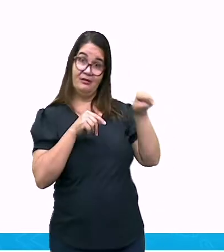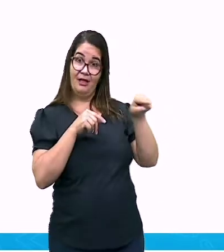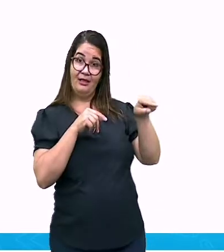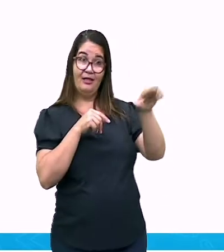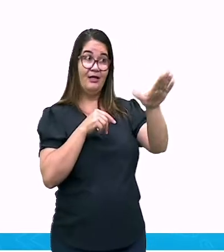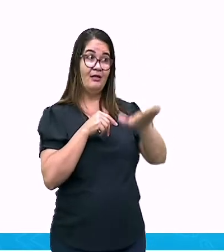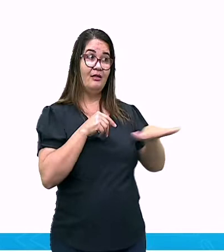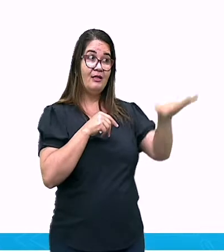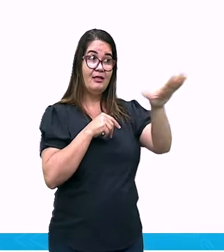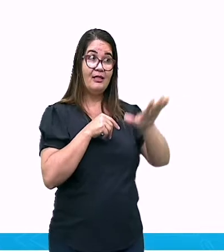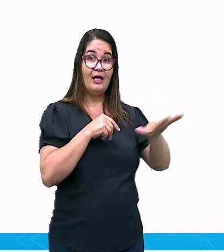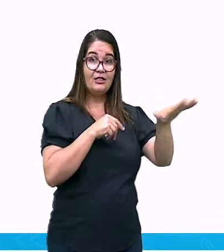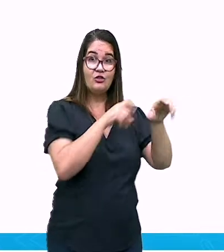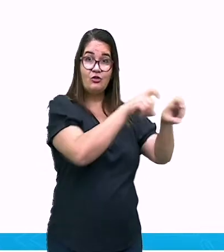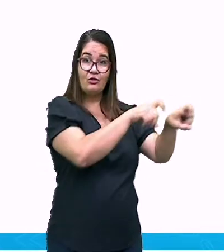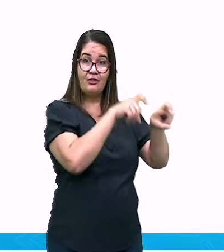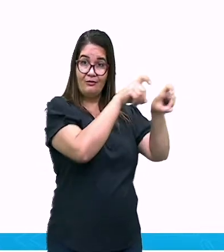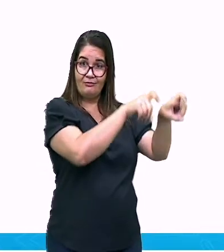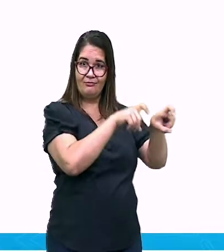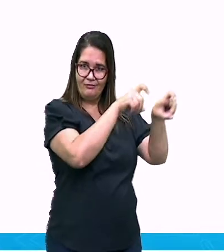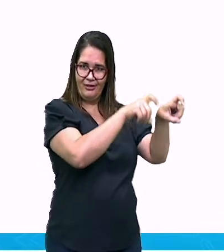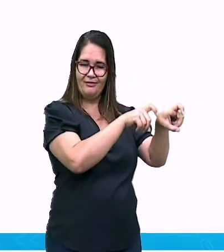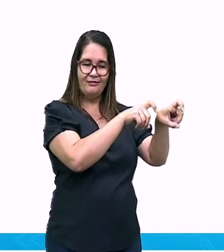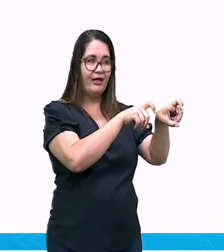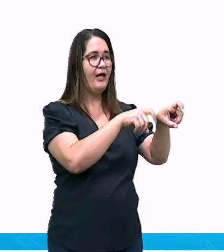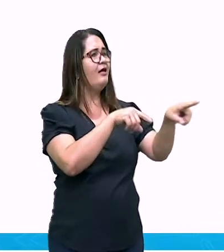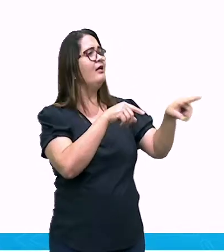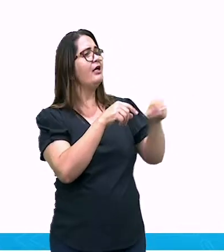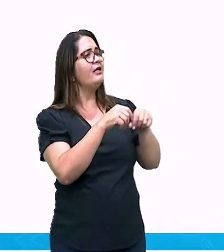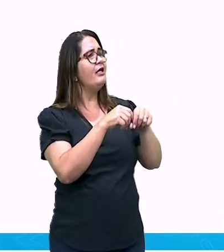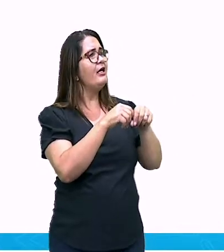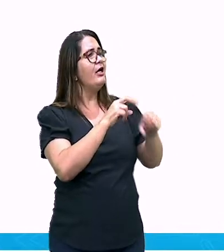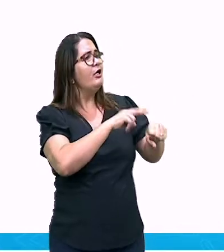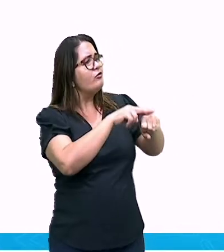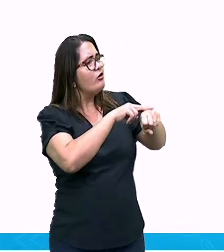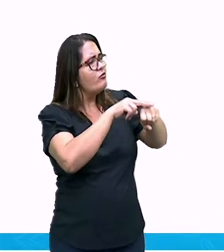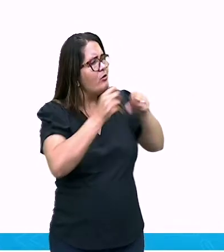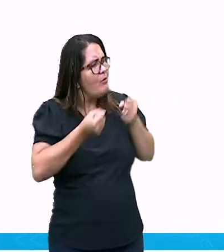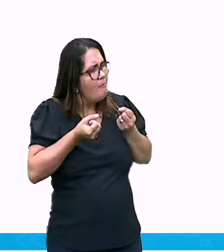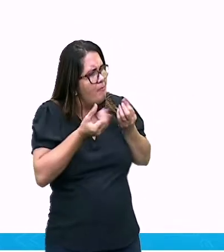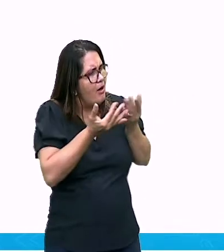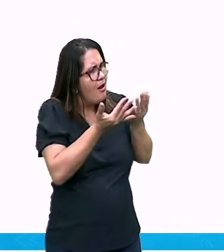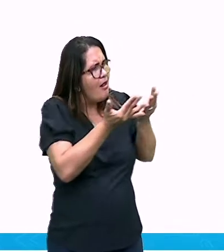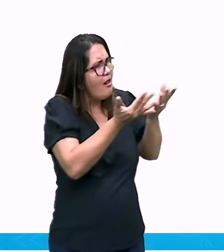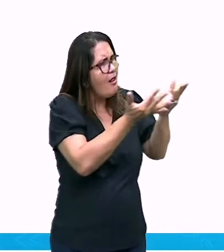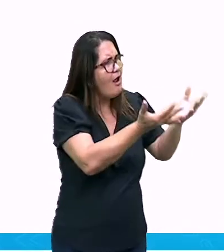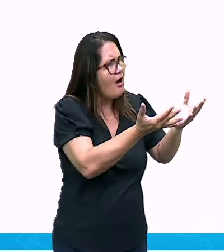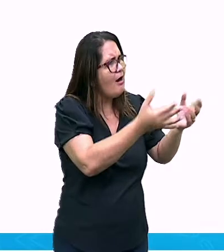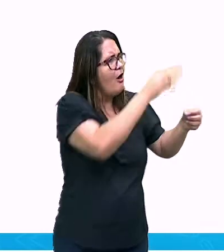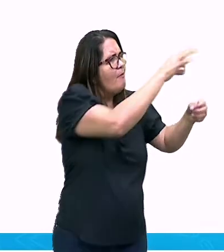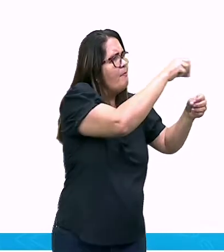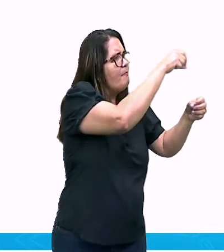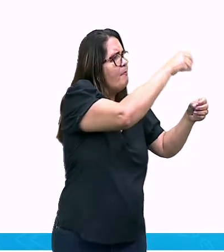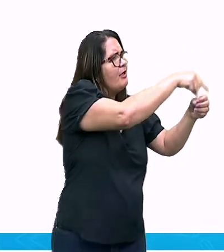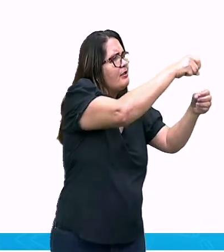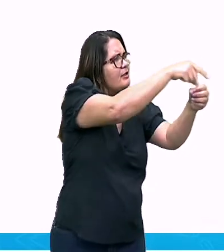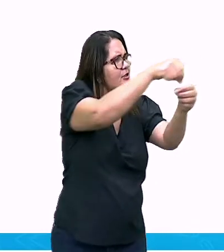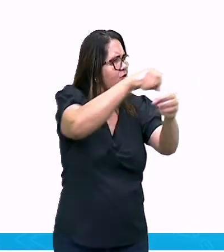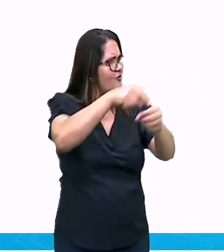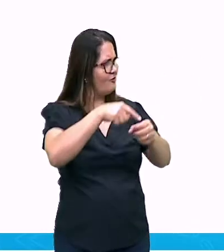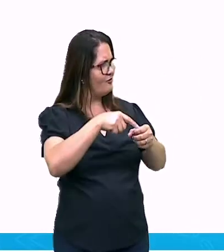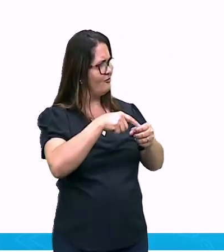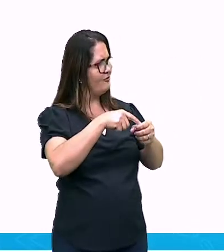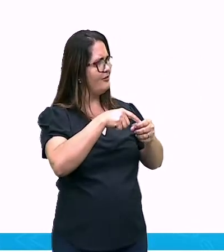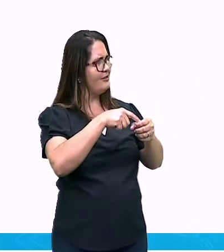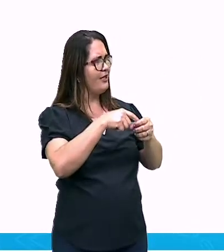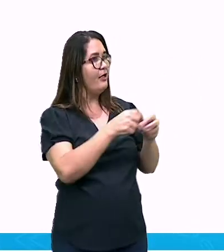vai começar uma casinha logo depois. Nós temos plantações, não é mesmo? E possui mais